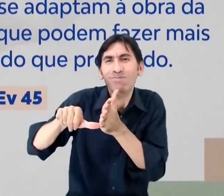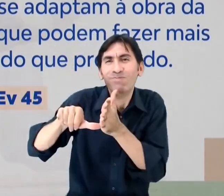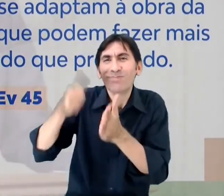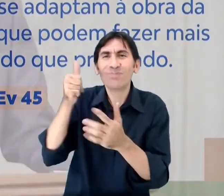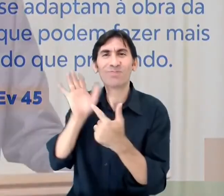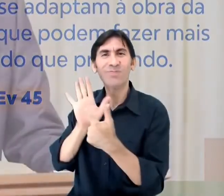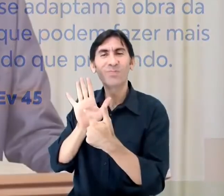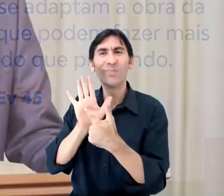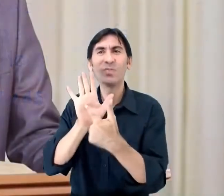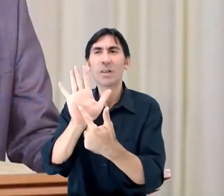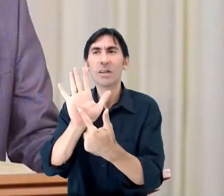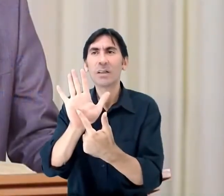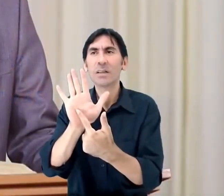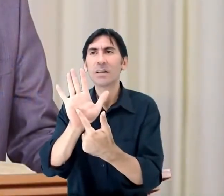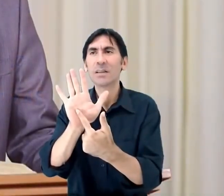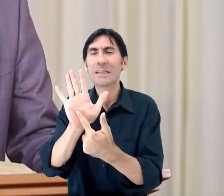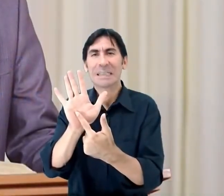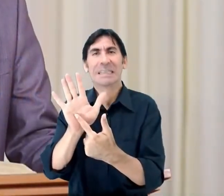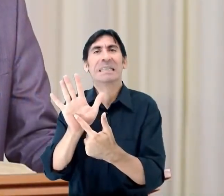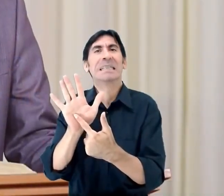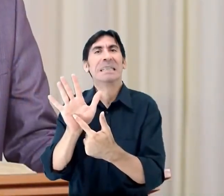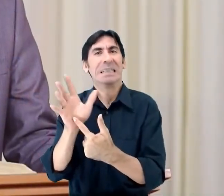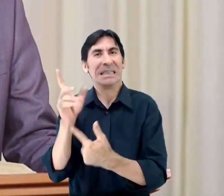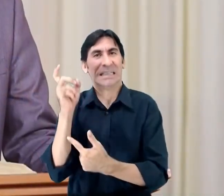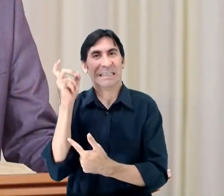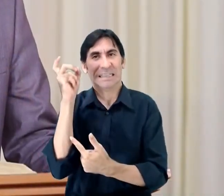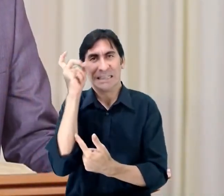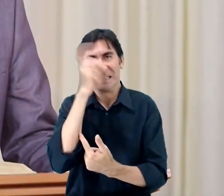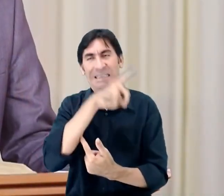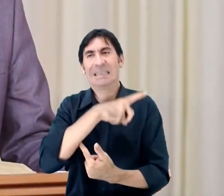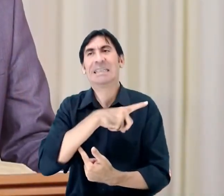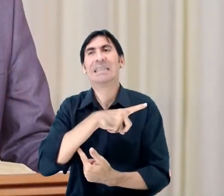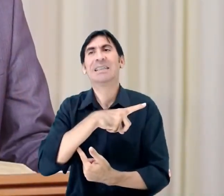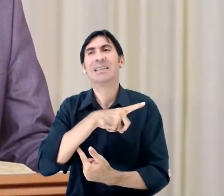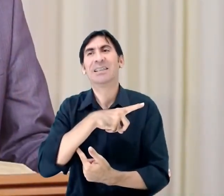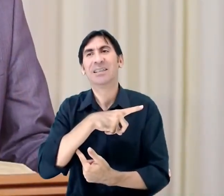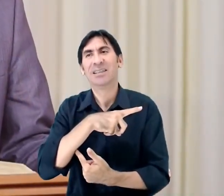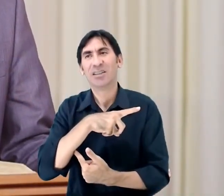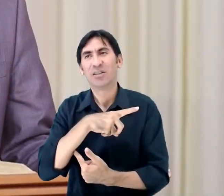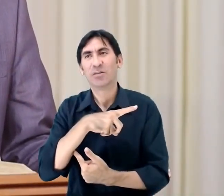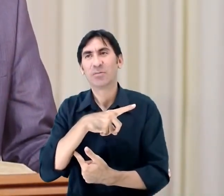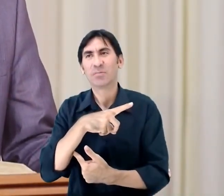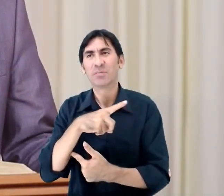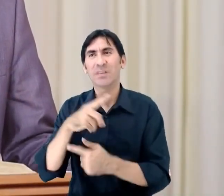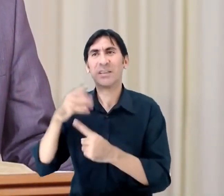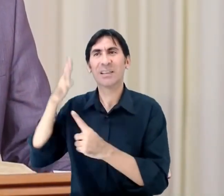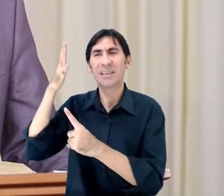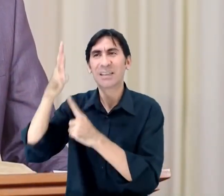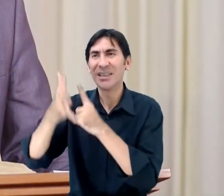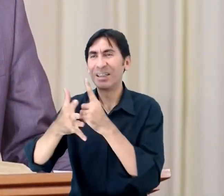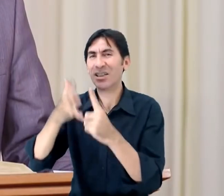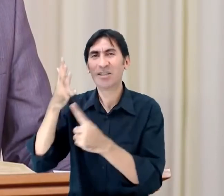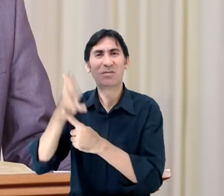ele passou por grandes dificuldades. O seu sermão foi uma